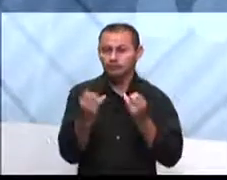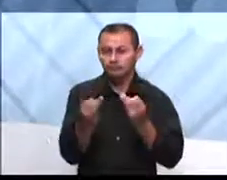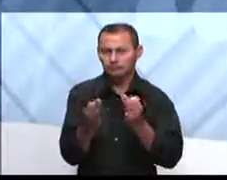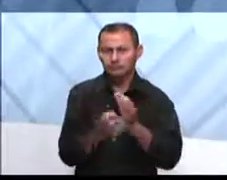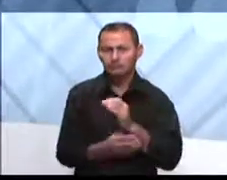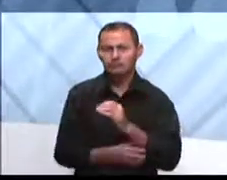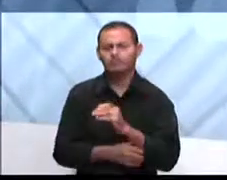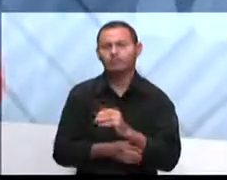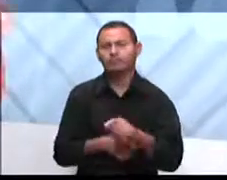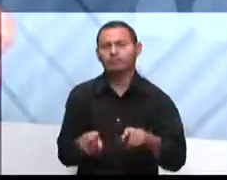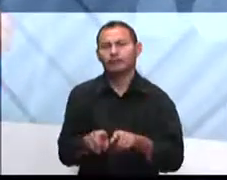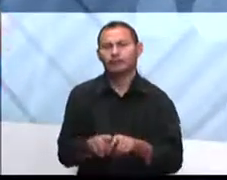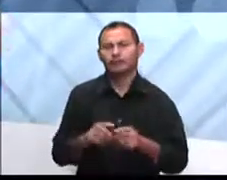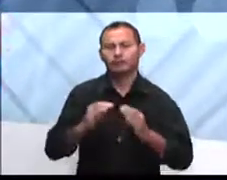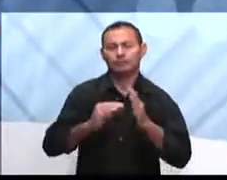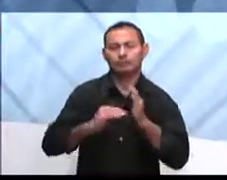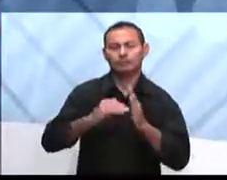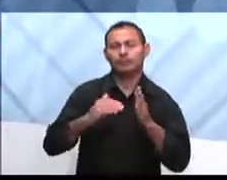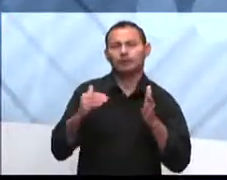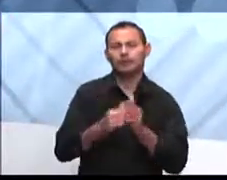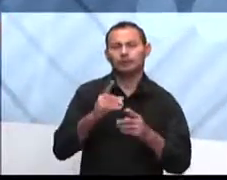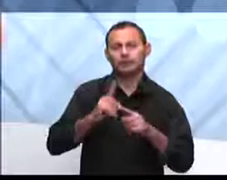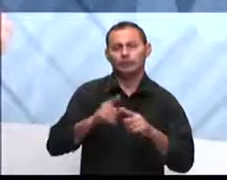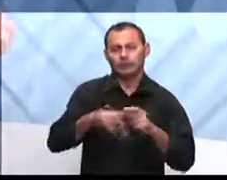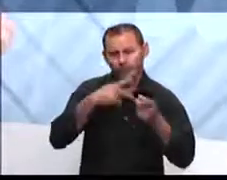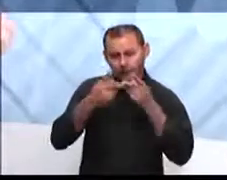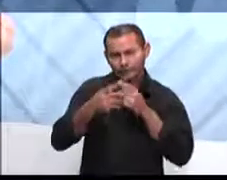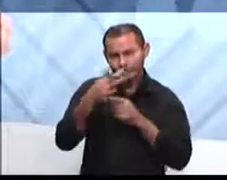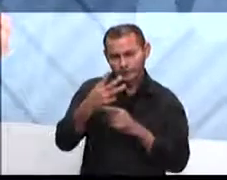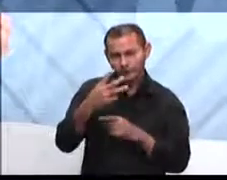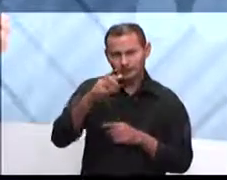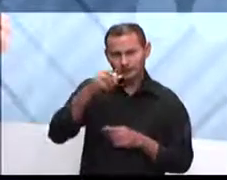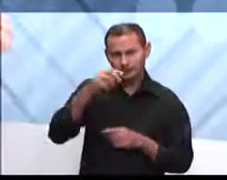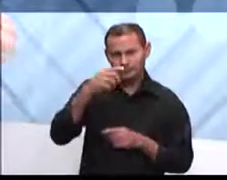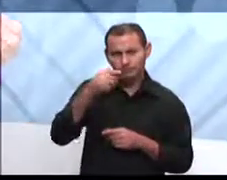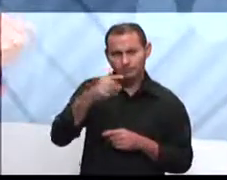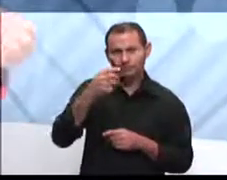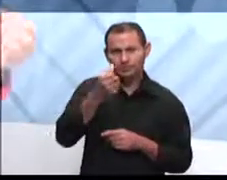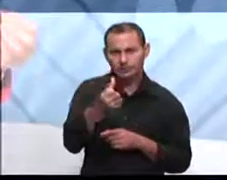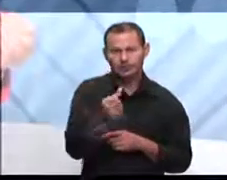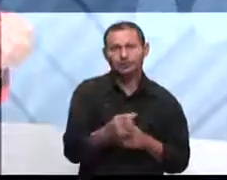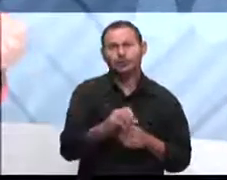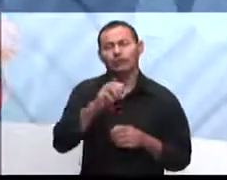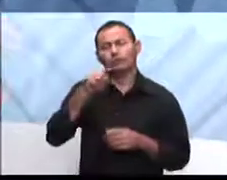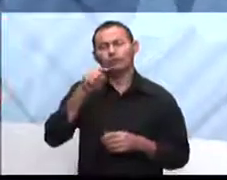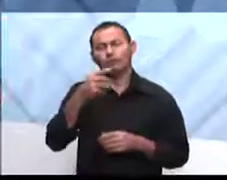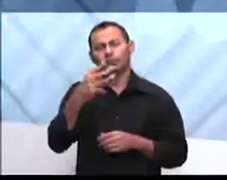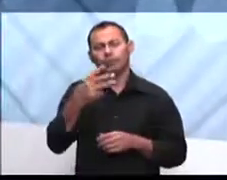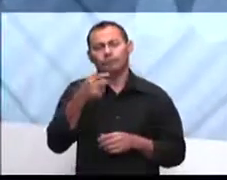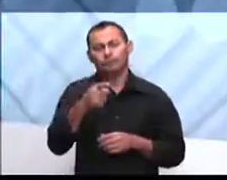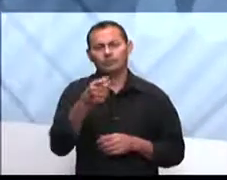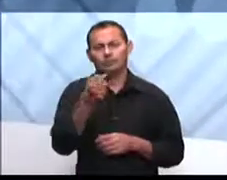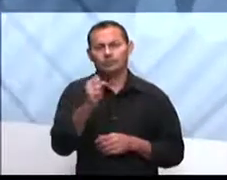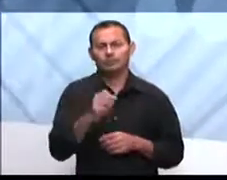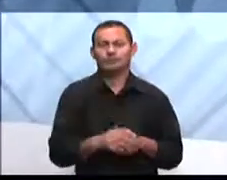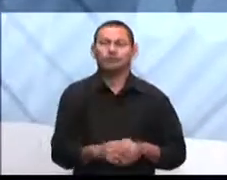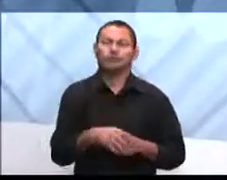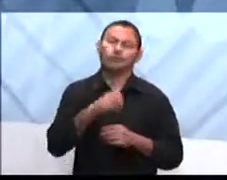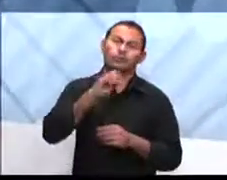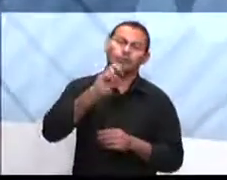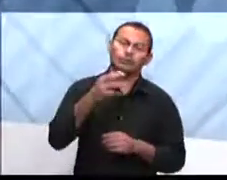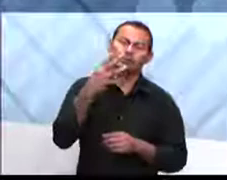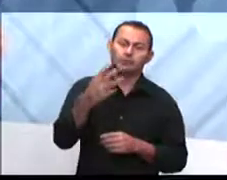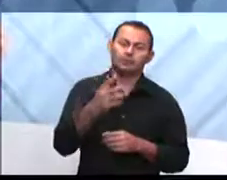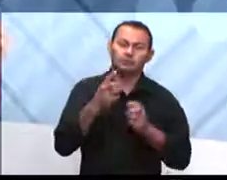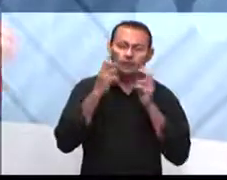detalhamento quanto ao nível. Até porque quando eu falo 3,6 ou 3,8 ou 3, né? Então,